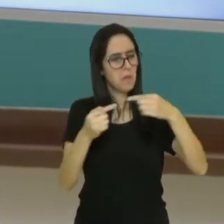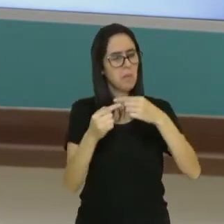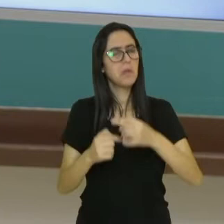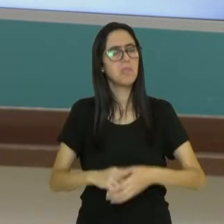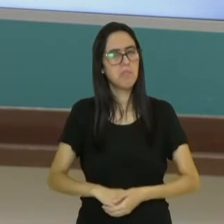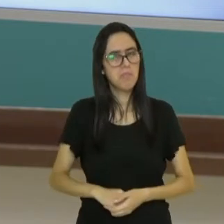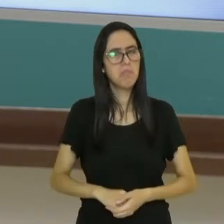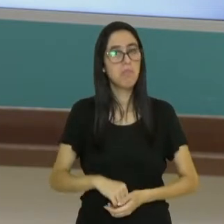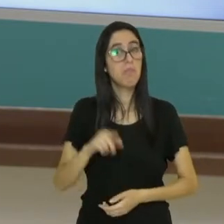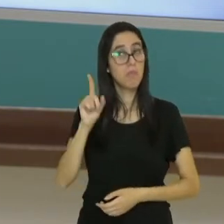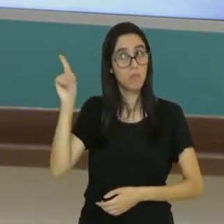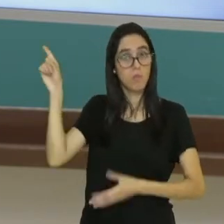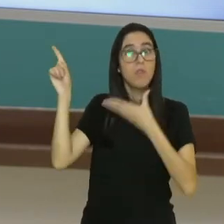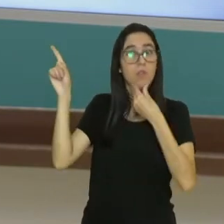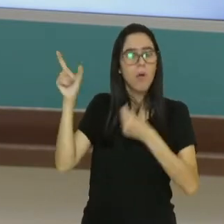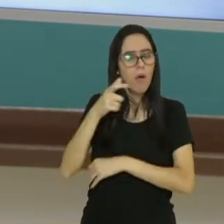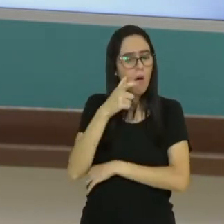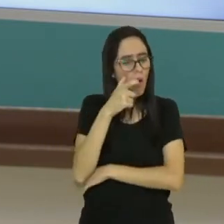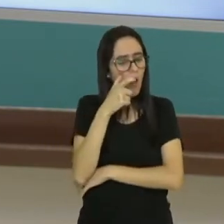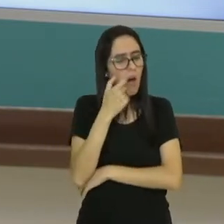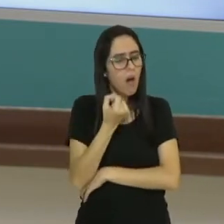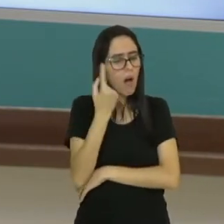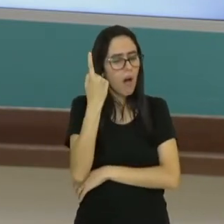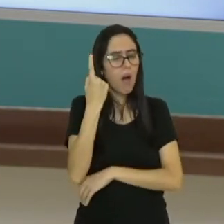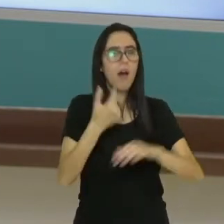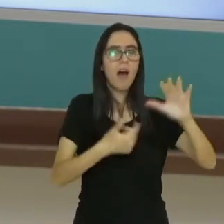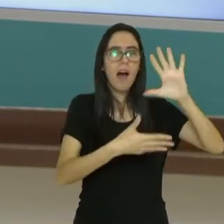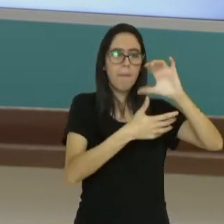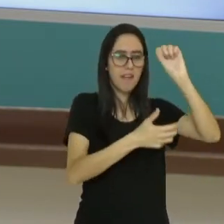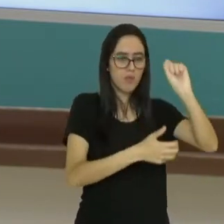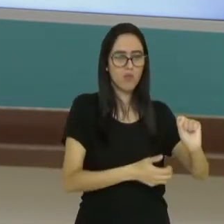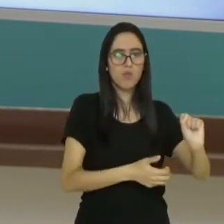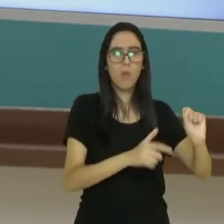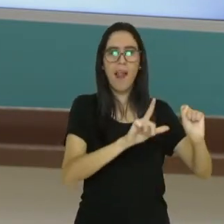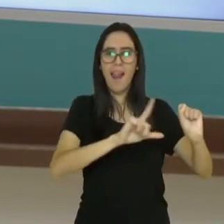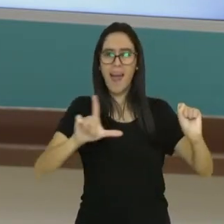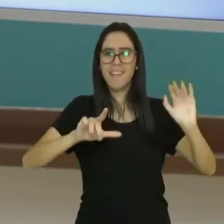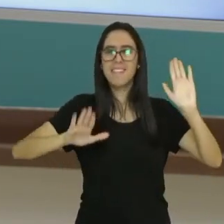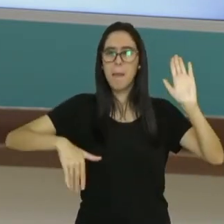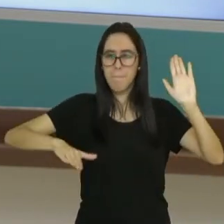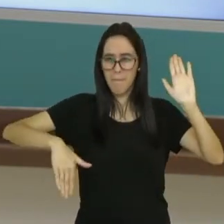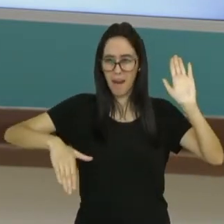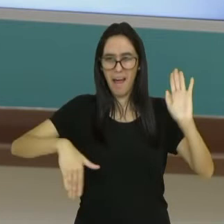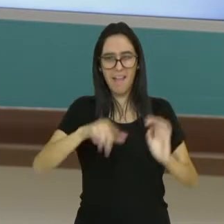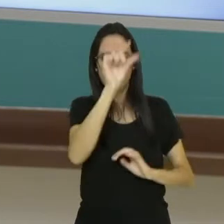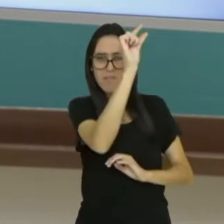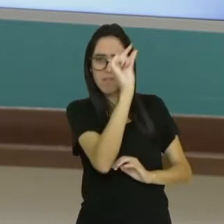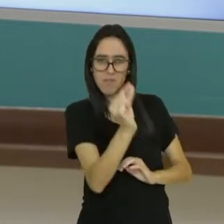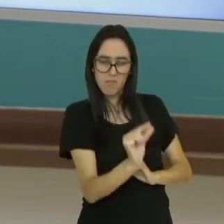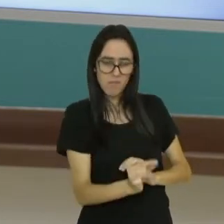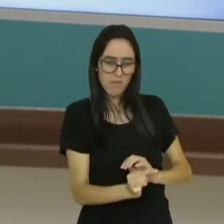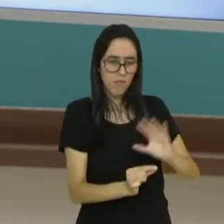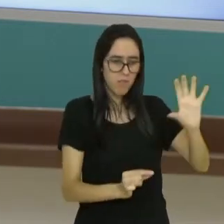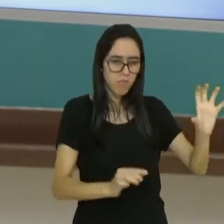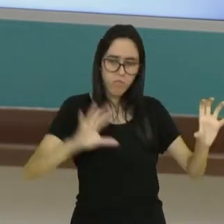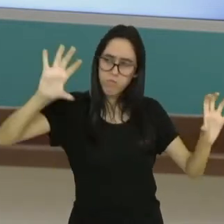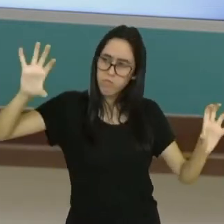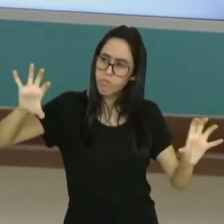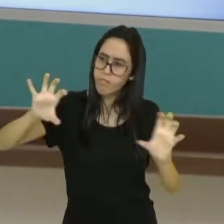perfeitamente. Ele observou a costa leste da América do Sul, que é o litoral do Brasil, que se